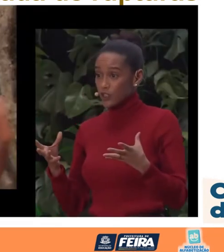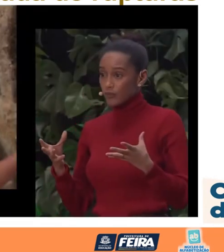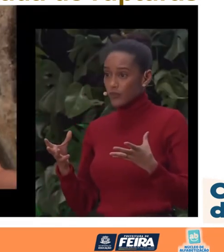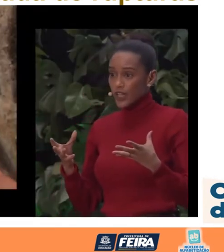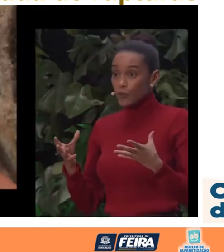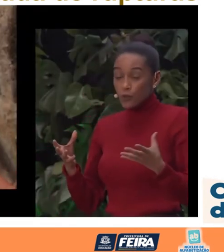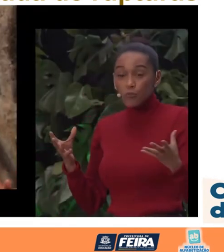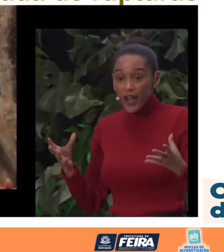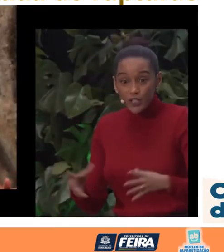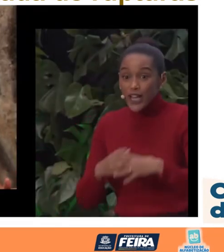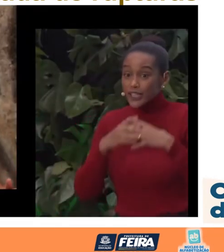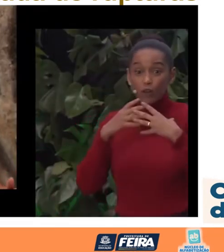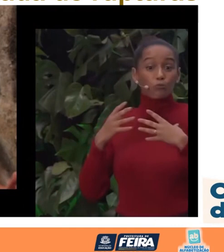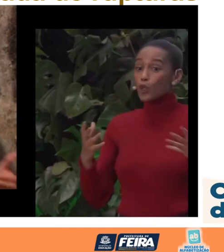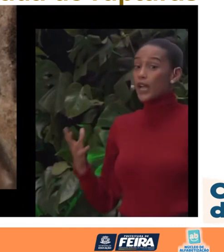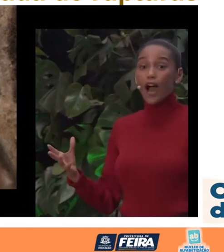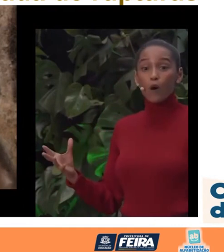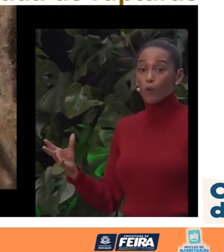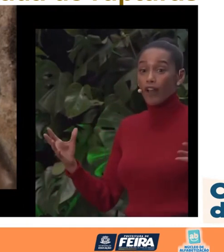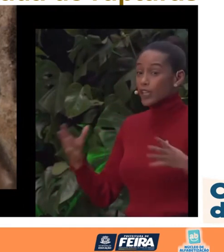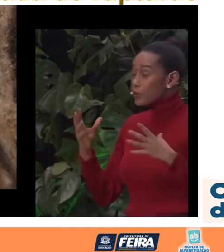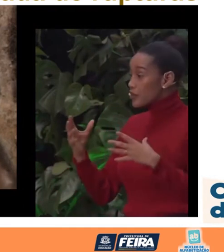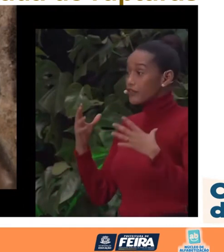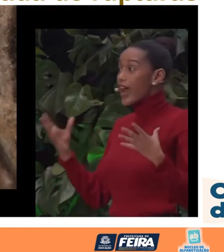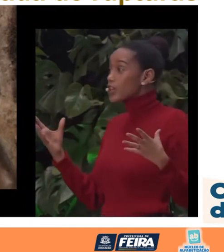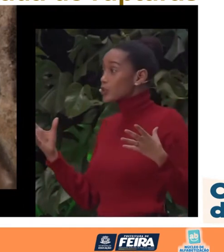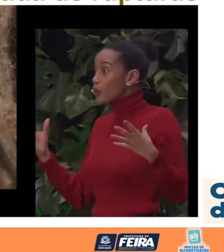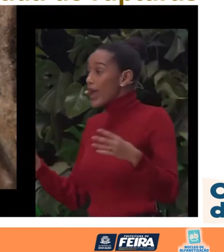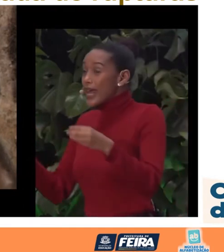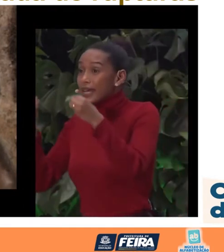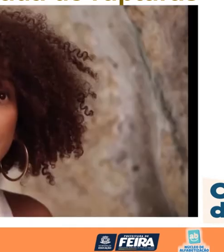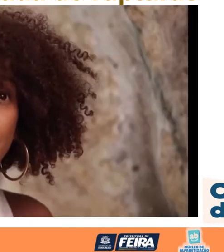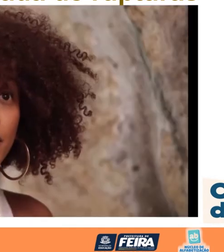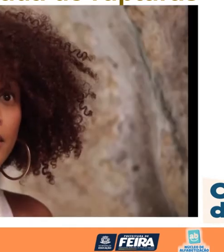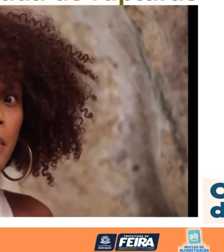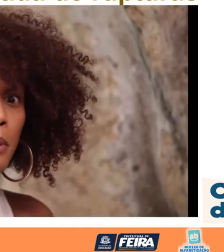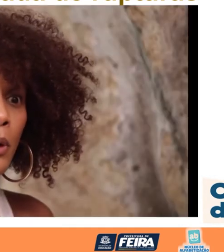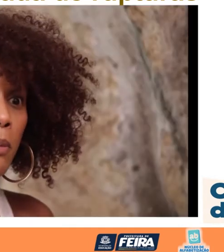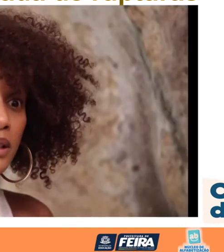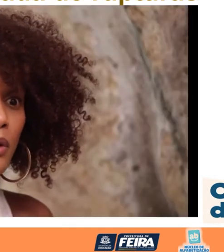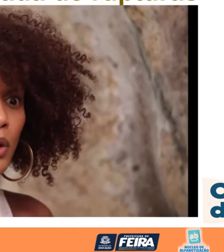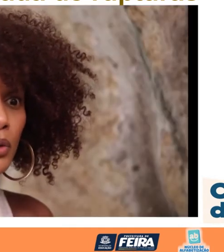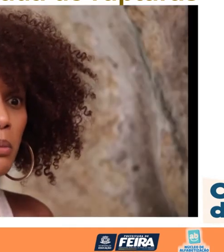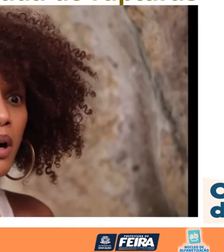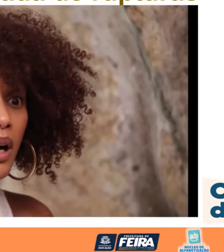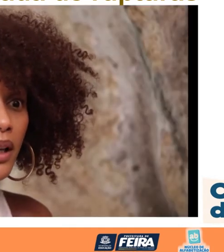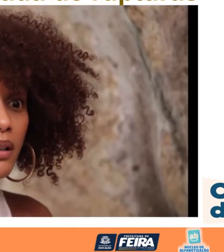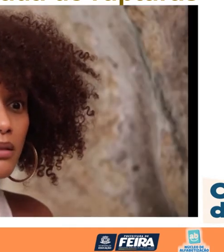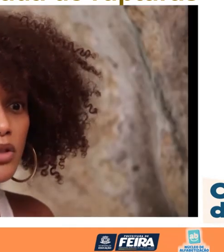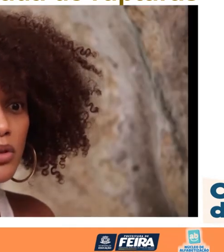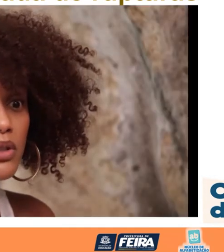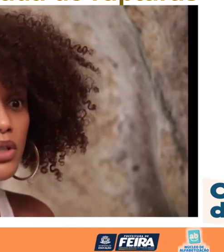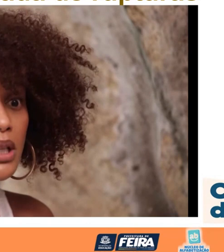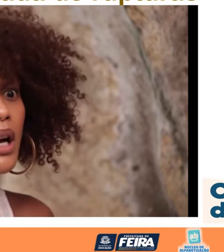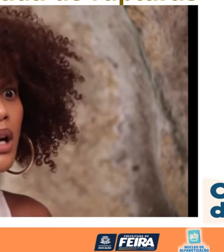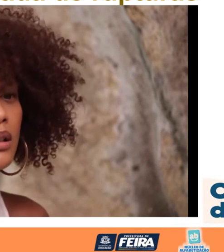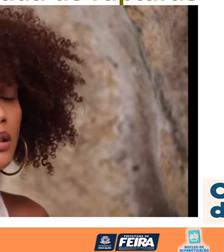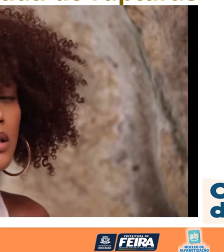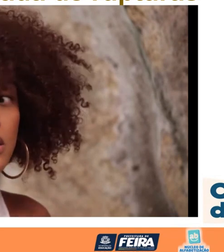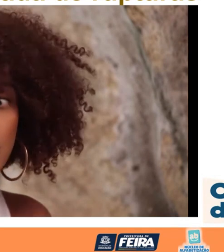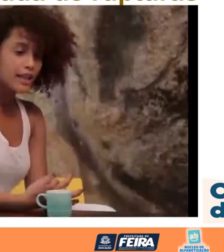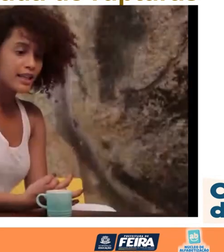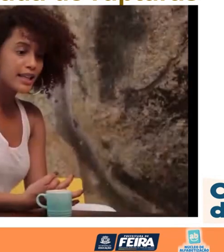disso? que você acha disso? O que você acha? Será que a gente põe mais alguma coisa e tira alguma coisa? Eu estava falando da minha preocupação enquanto mãe de duas